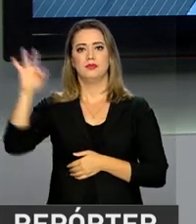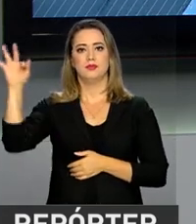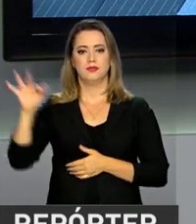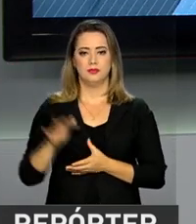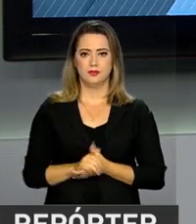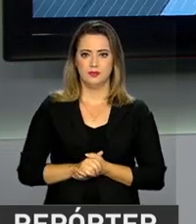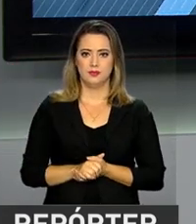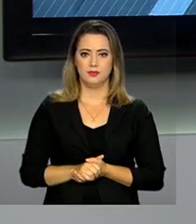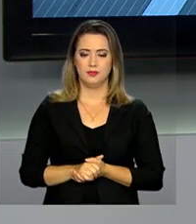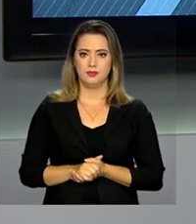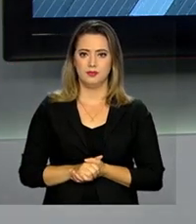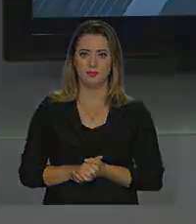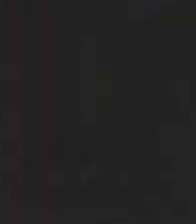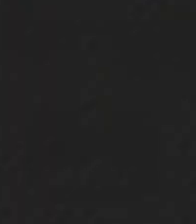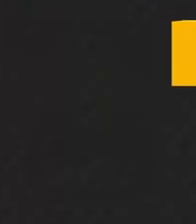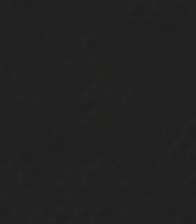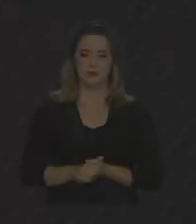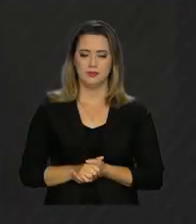federal